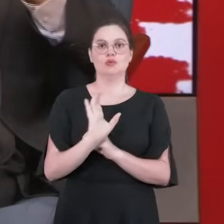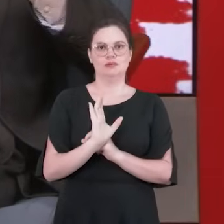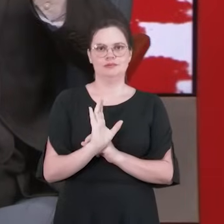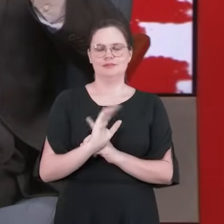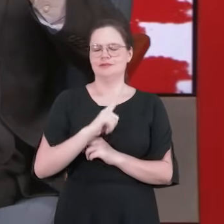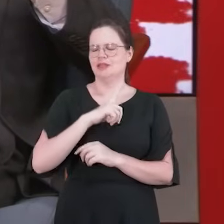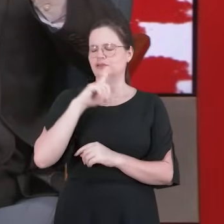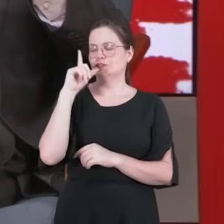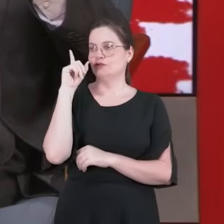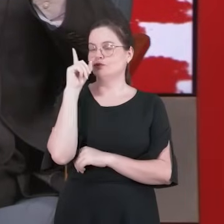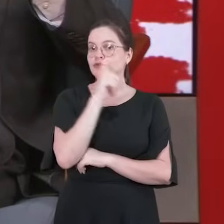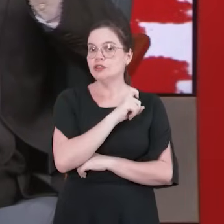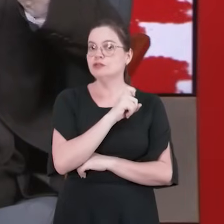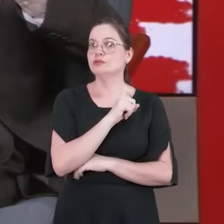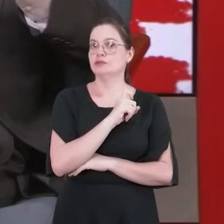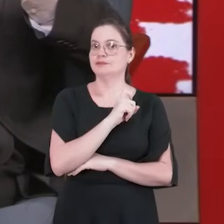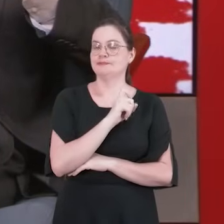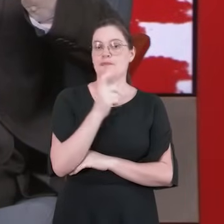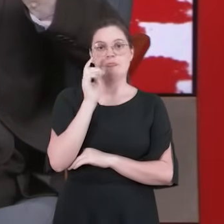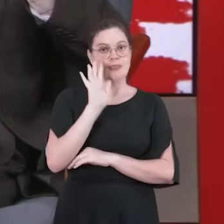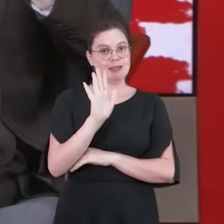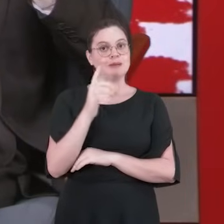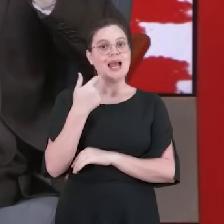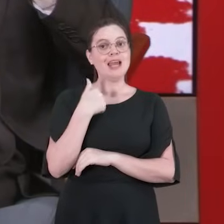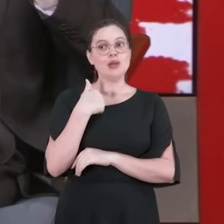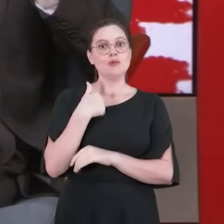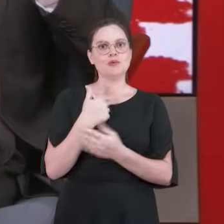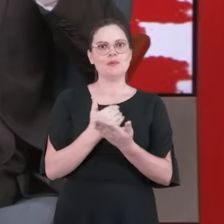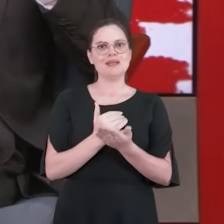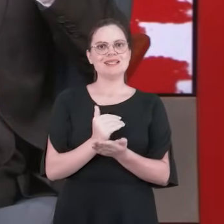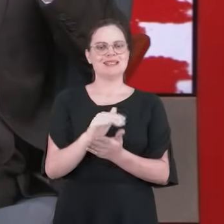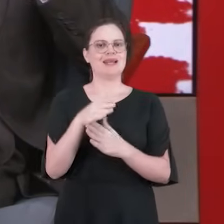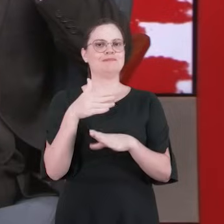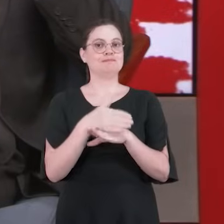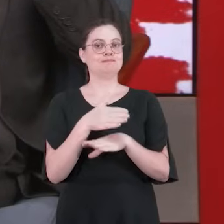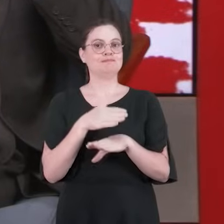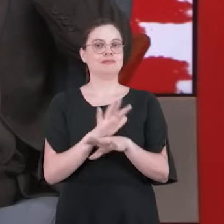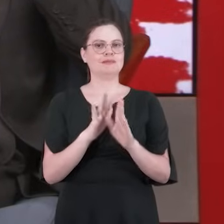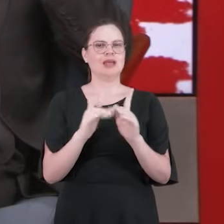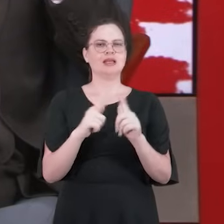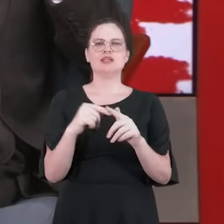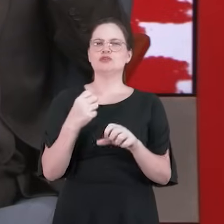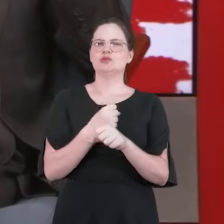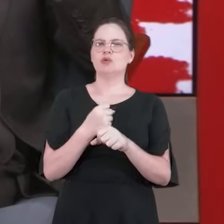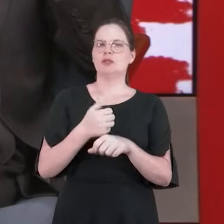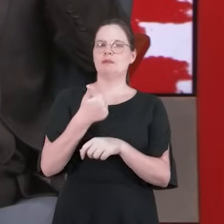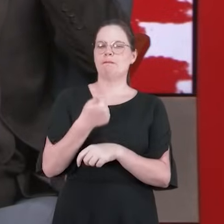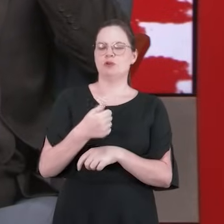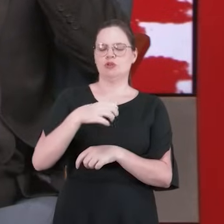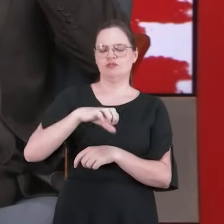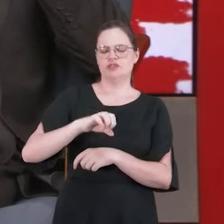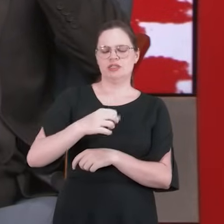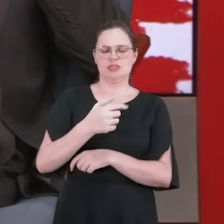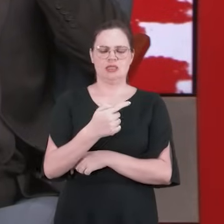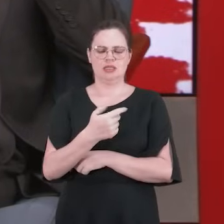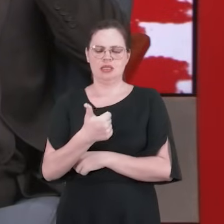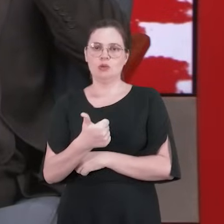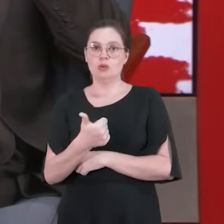Aí, eu estava chegando, 1971, garoto, 19 anos,